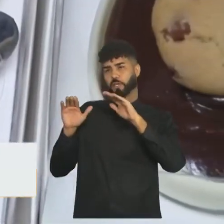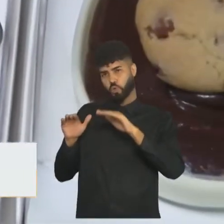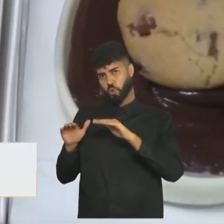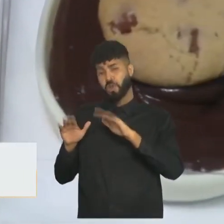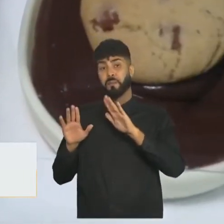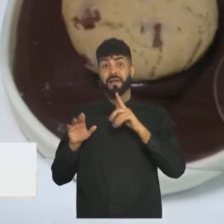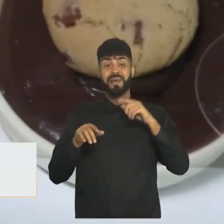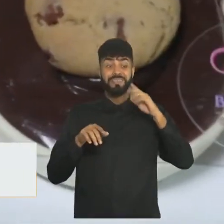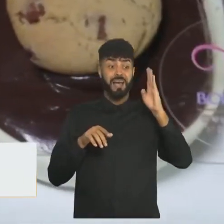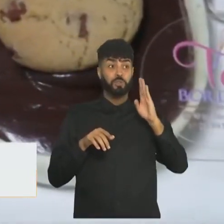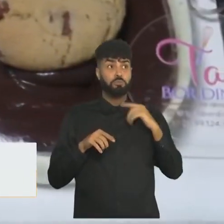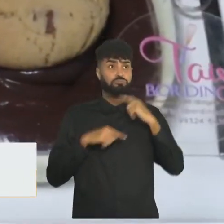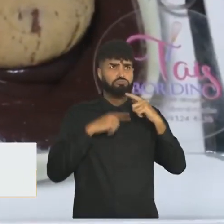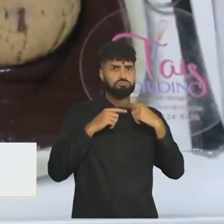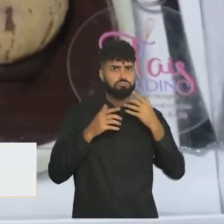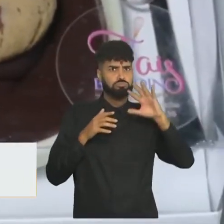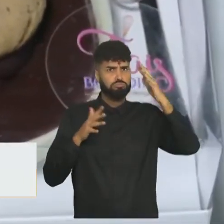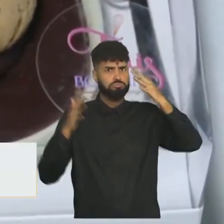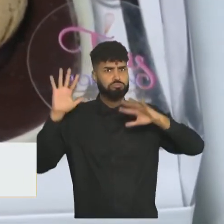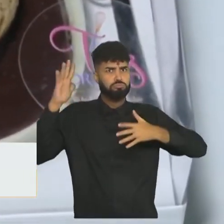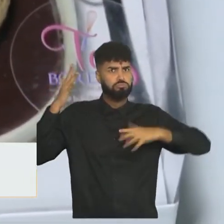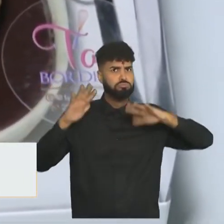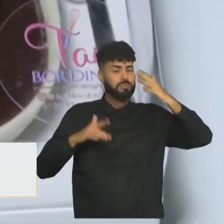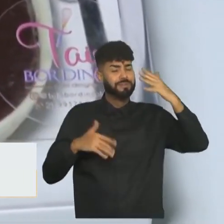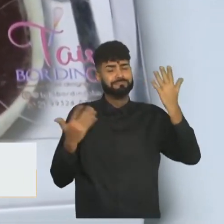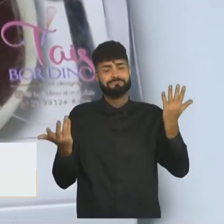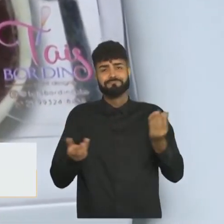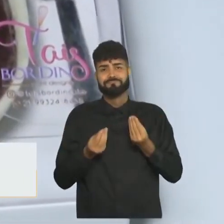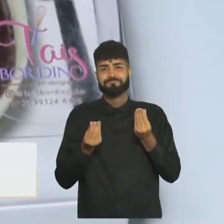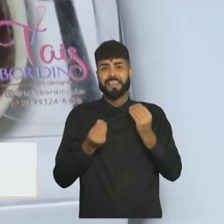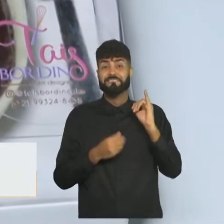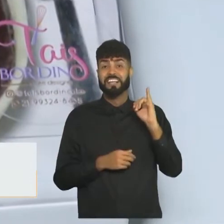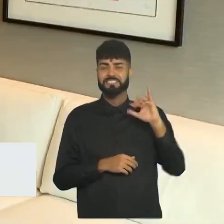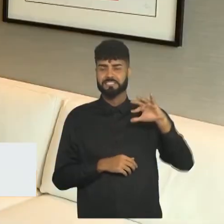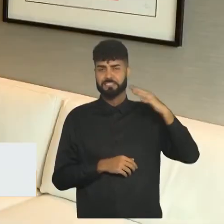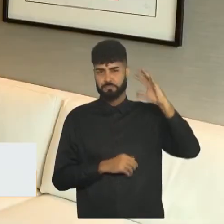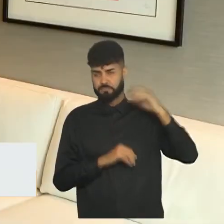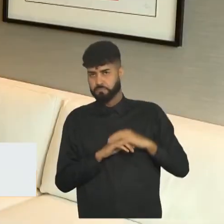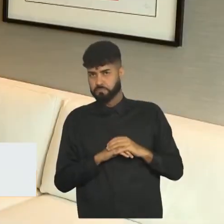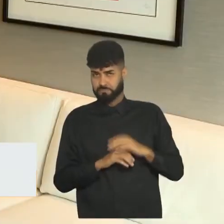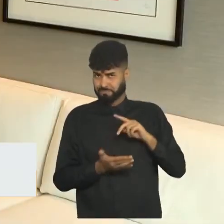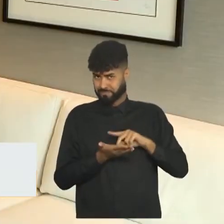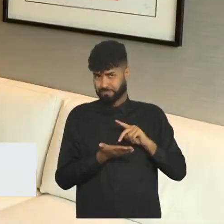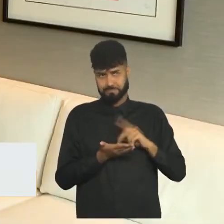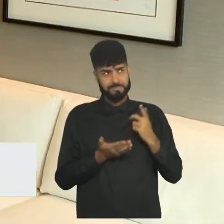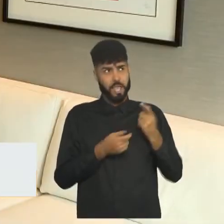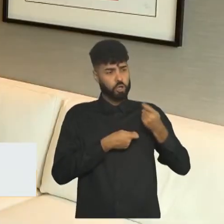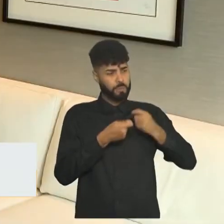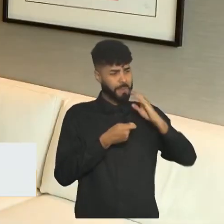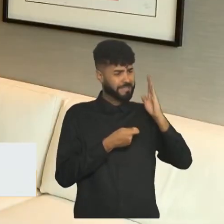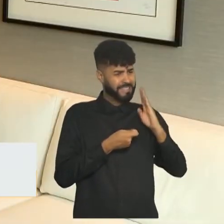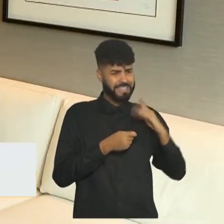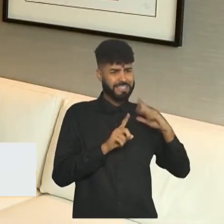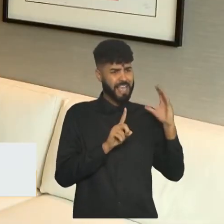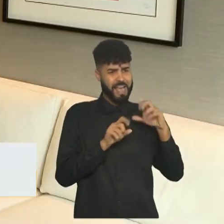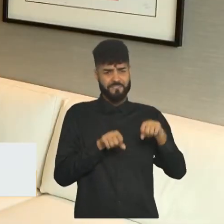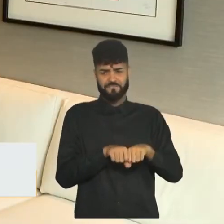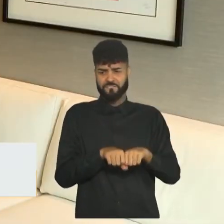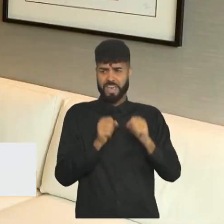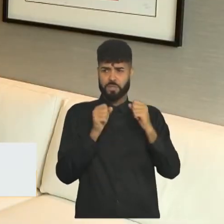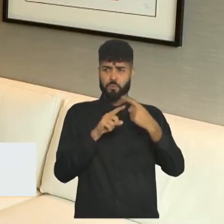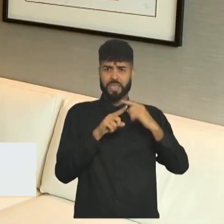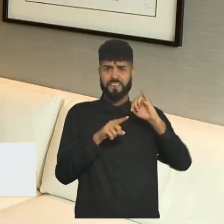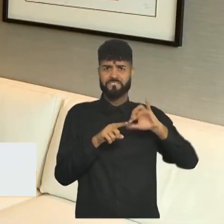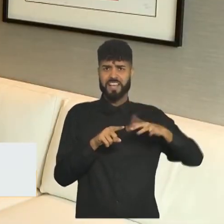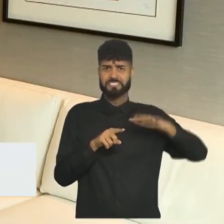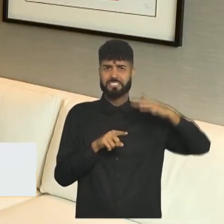incertezas tem influenciado a inflação. Tudo hoje, nesse momento, na economia brasileira e no comércio não é diferente, está sendo afetado por essa